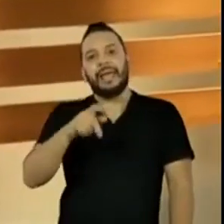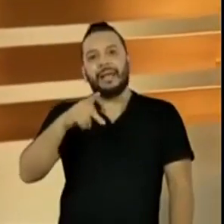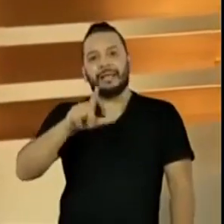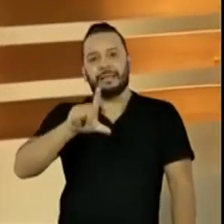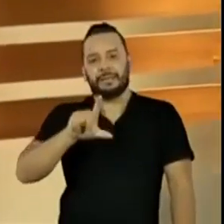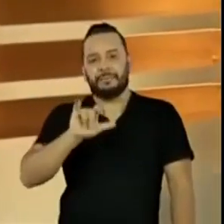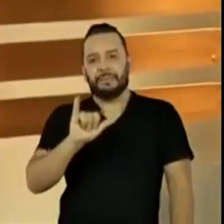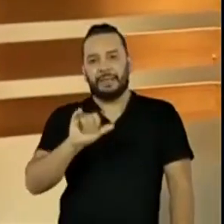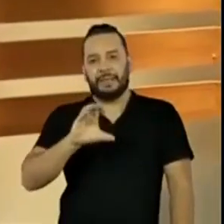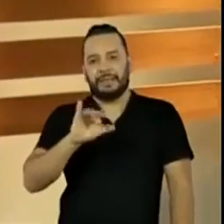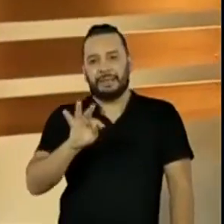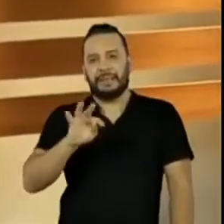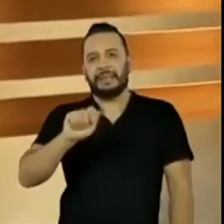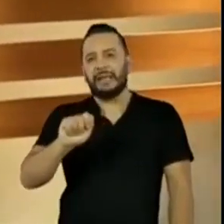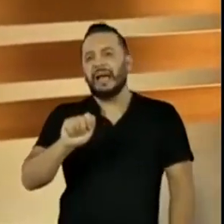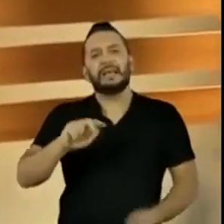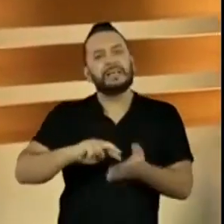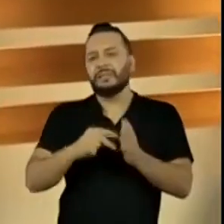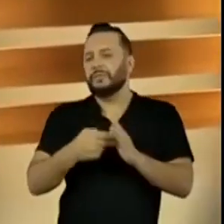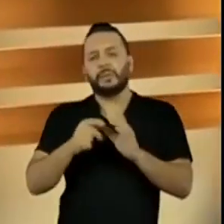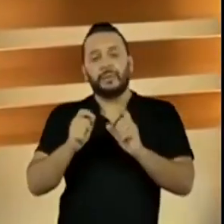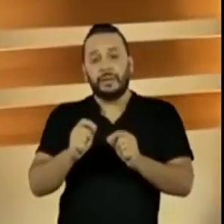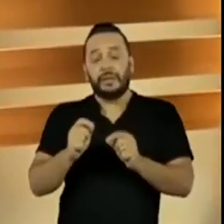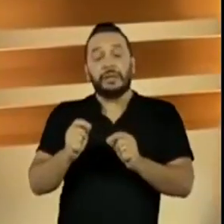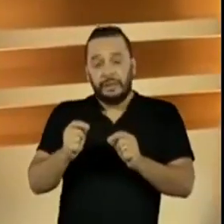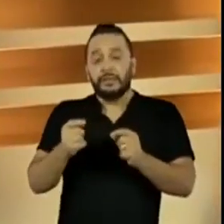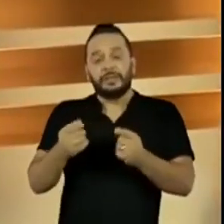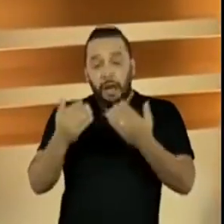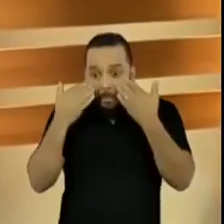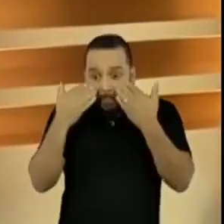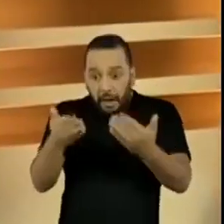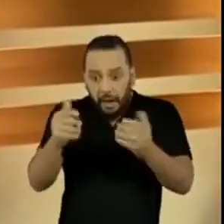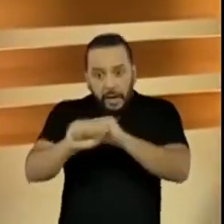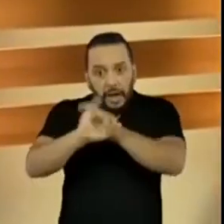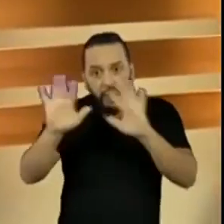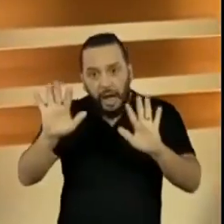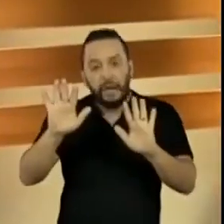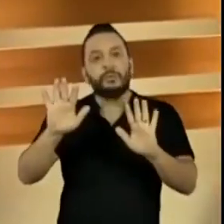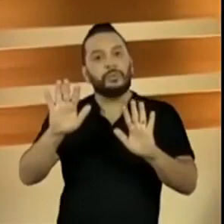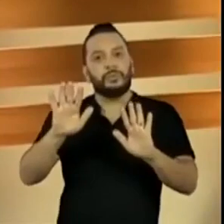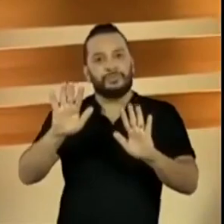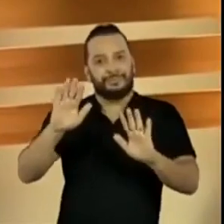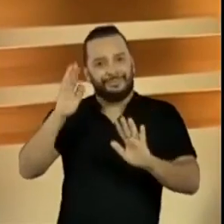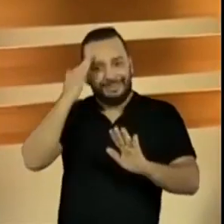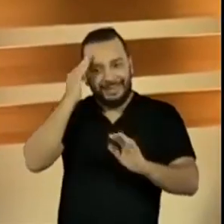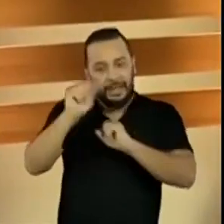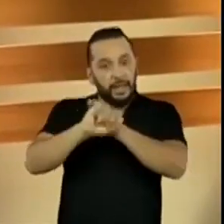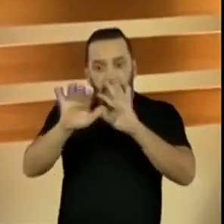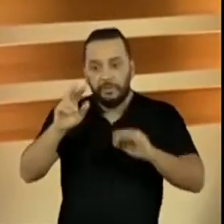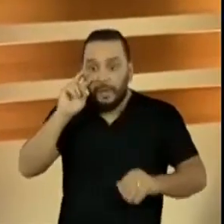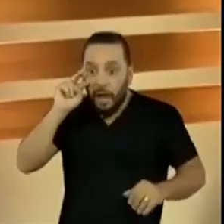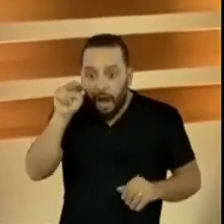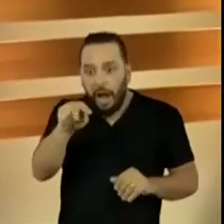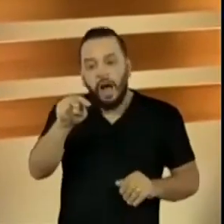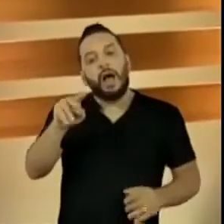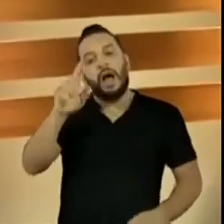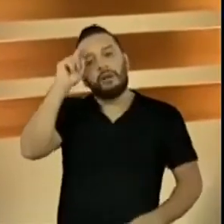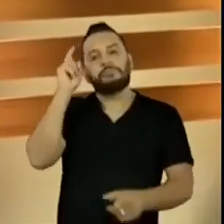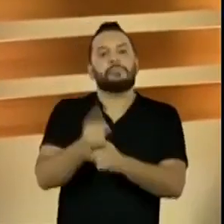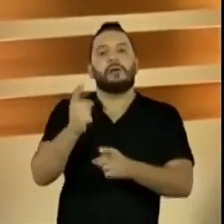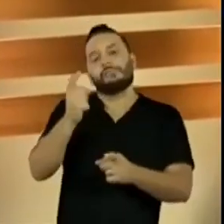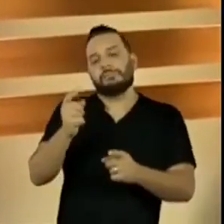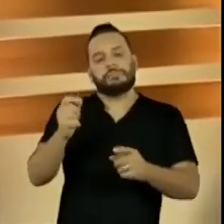num texto. É aquela informação em que o autor deixou claro, de forma objetiva, imediata. Você consegue localizar